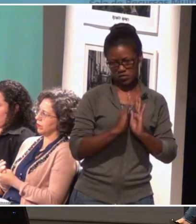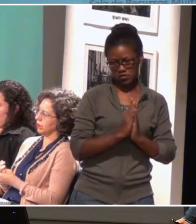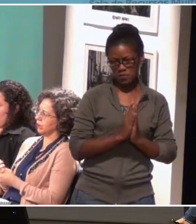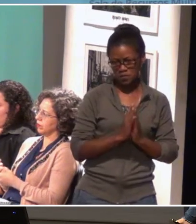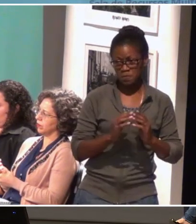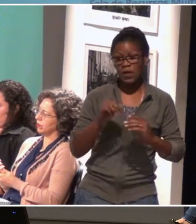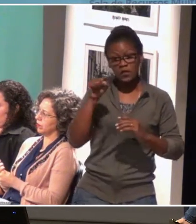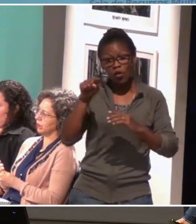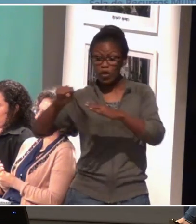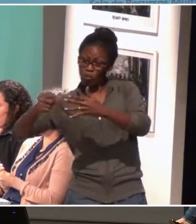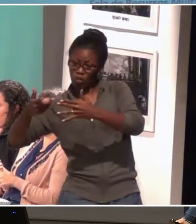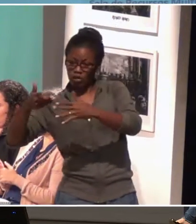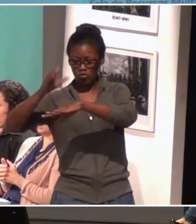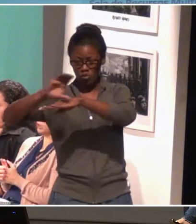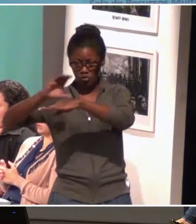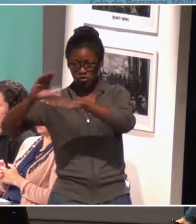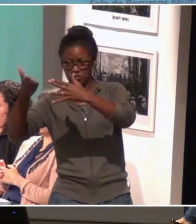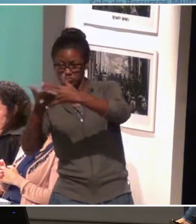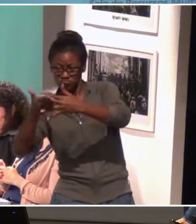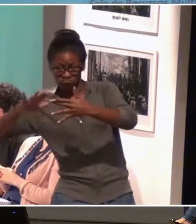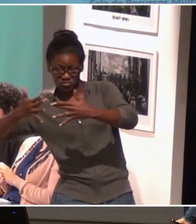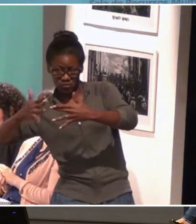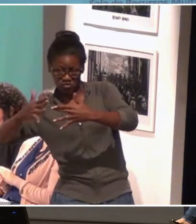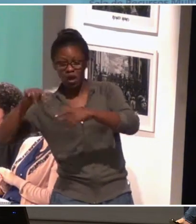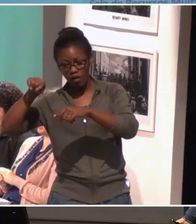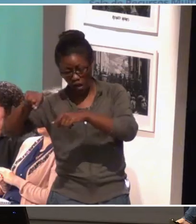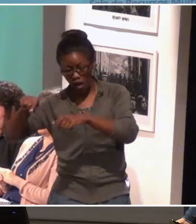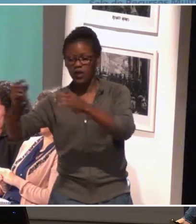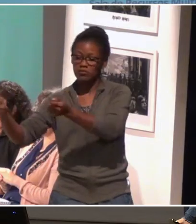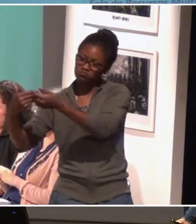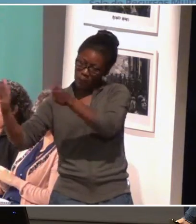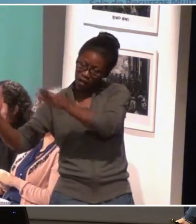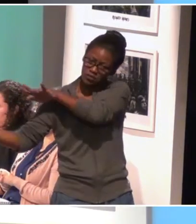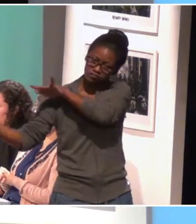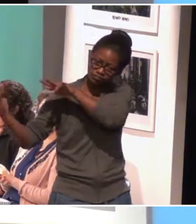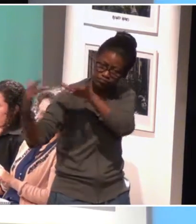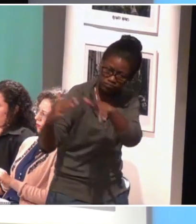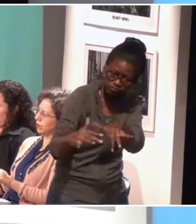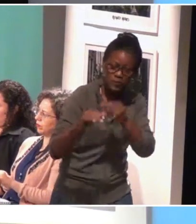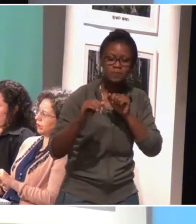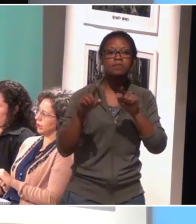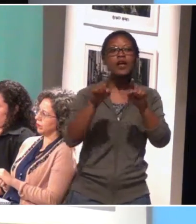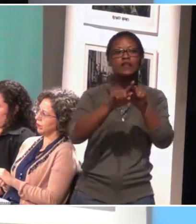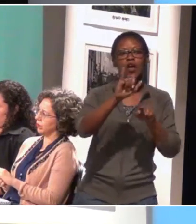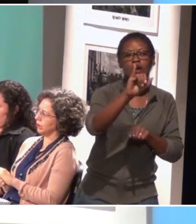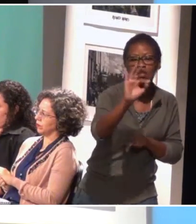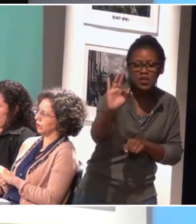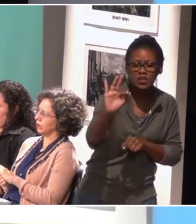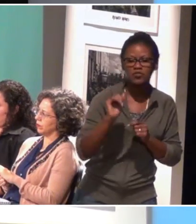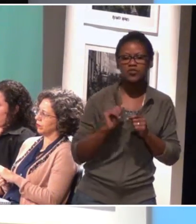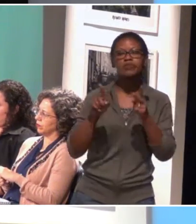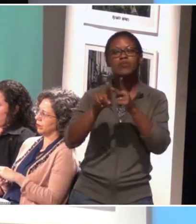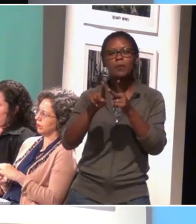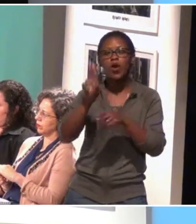no intermediário. E aí o que acontece? Teve uma difusão em outras instituições, Instituto Federal, a Universidade